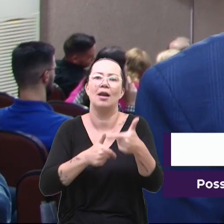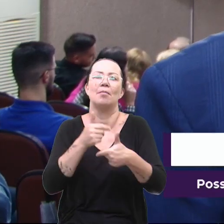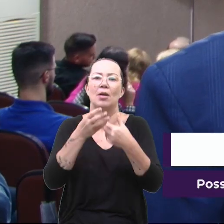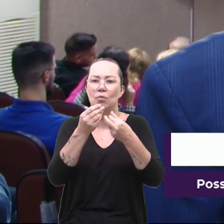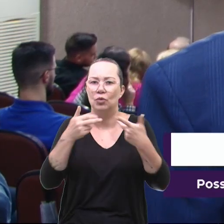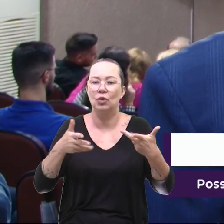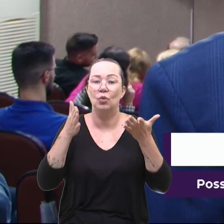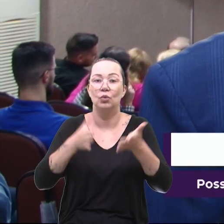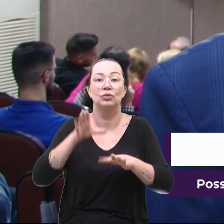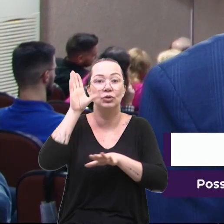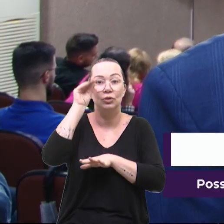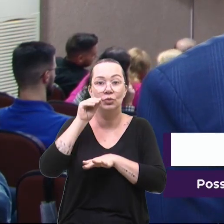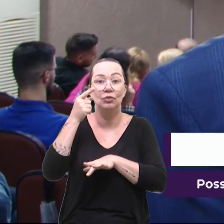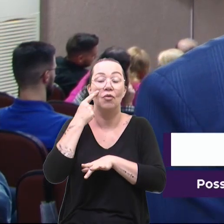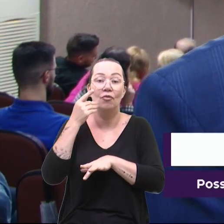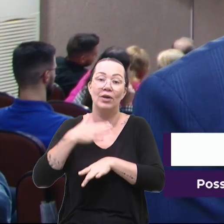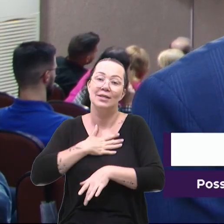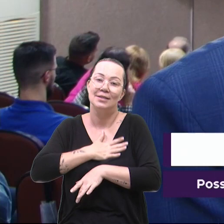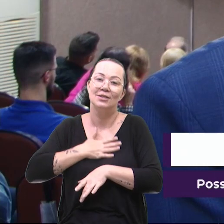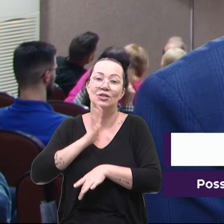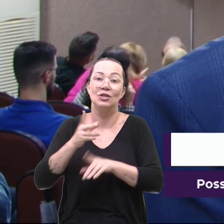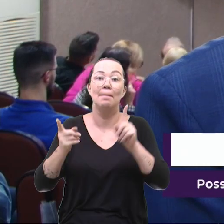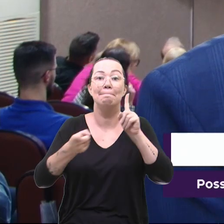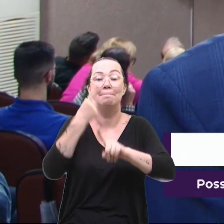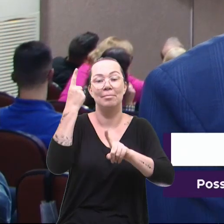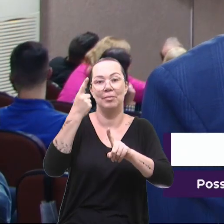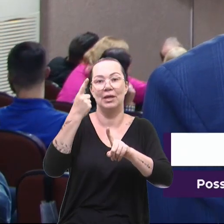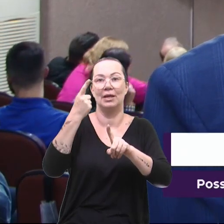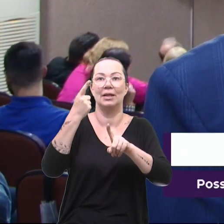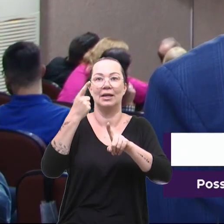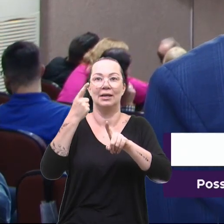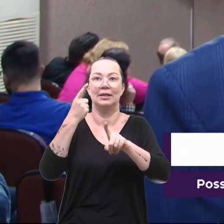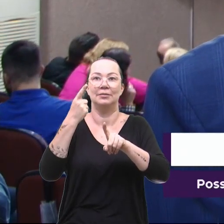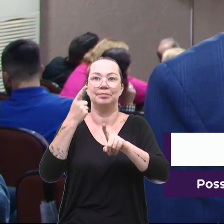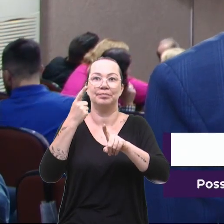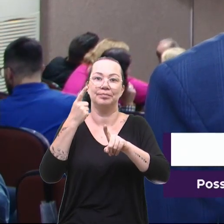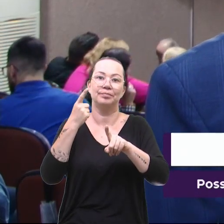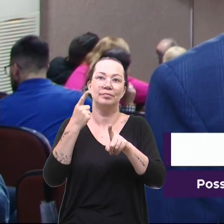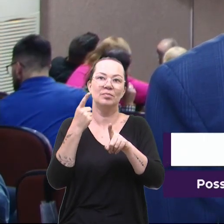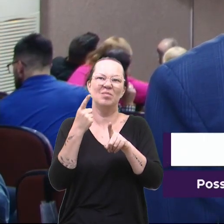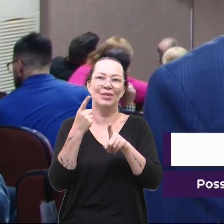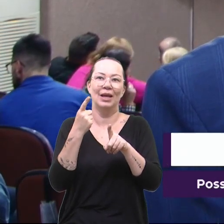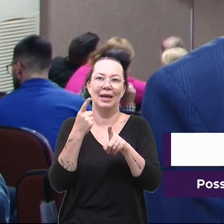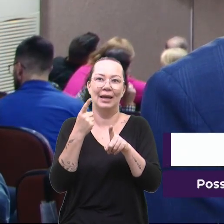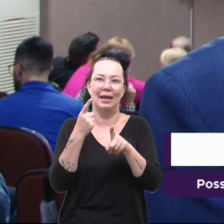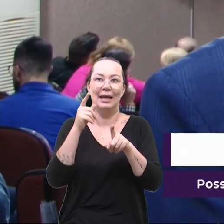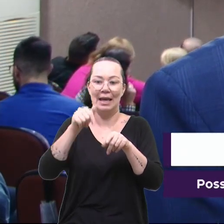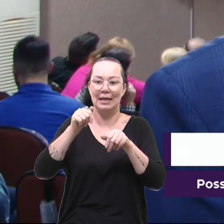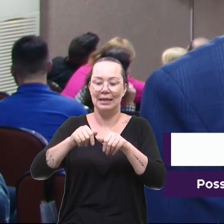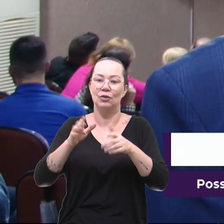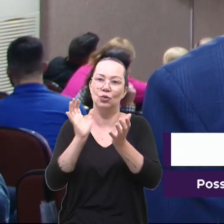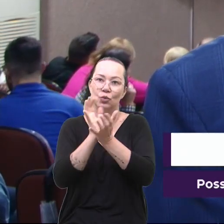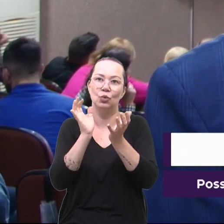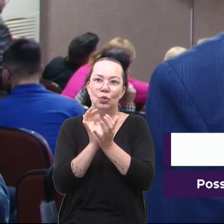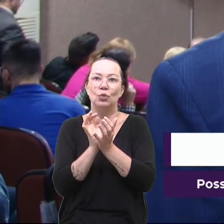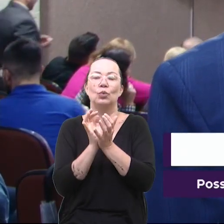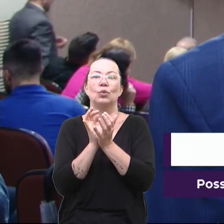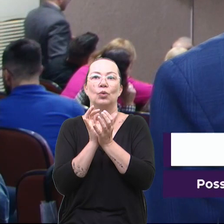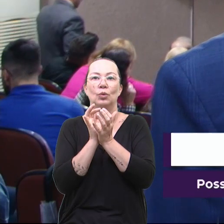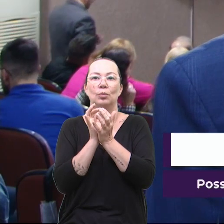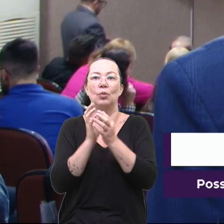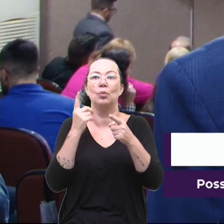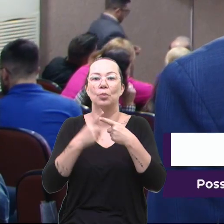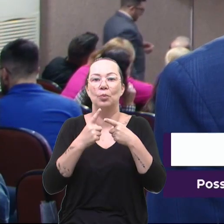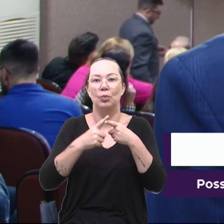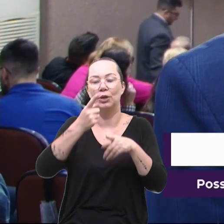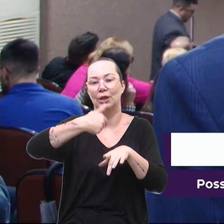de manhã tivemos a satisfação de já ser a primeira indicação feita pela casa, ser da nossa bancada e do nosso gabinete, porque a